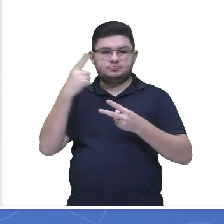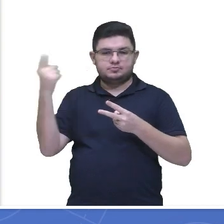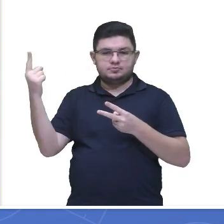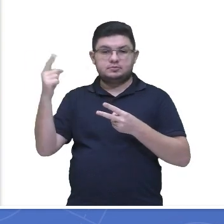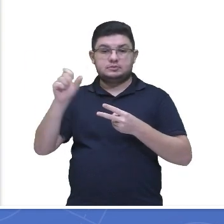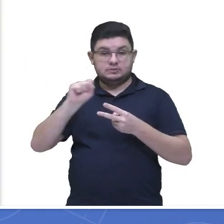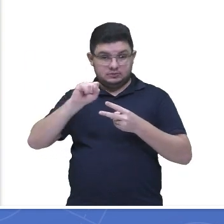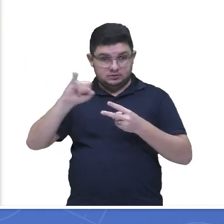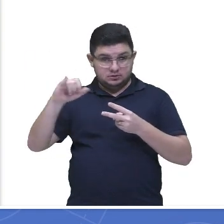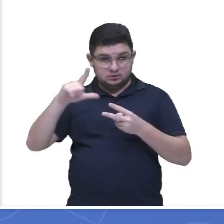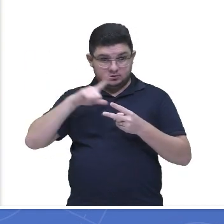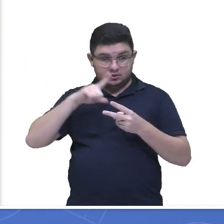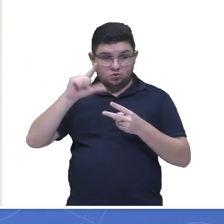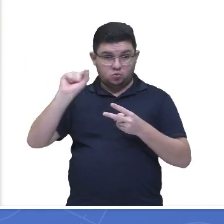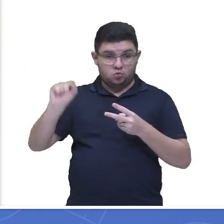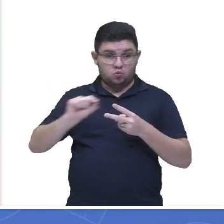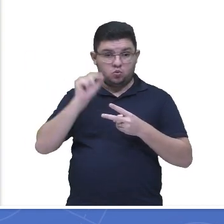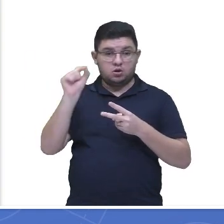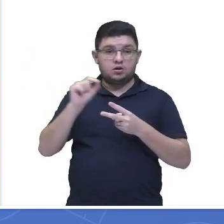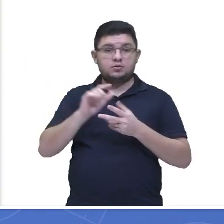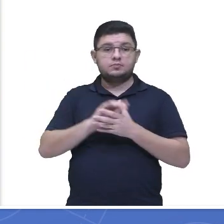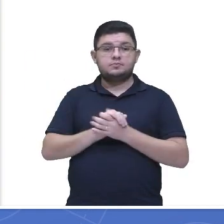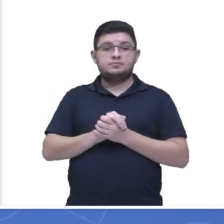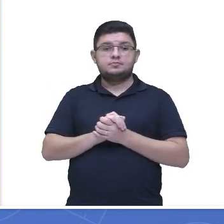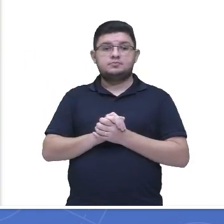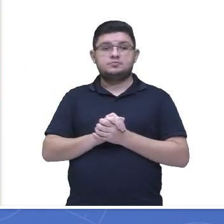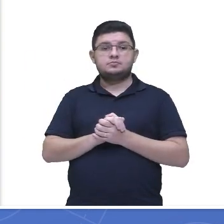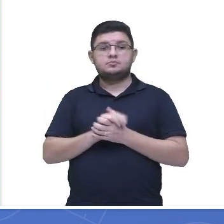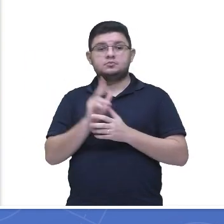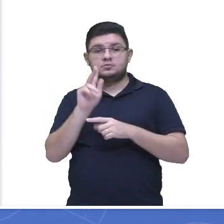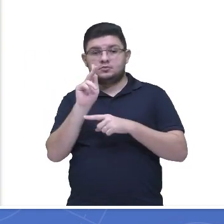ele tiver um heteroátomo